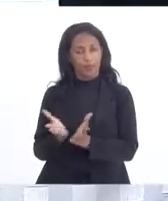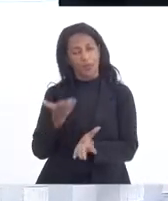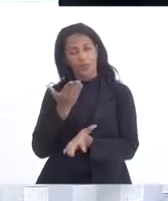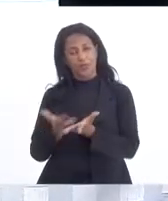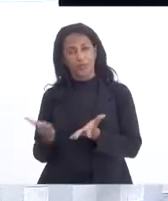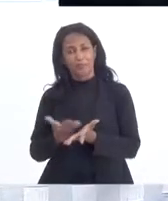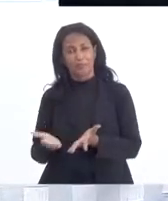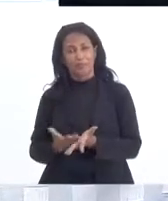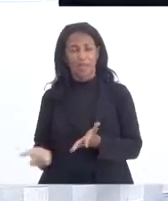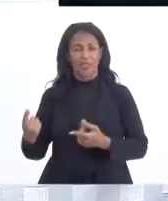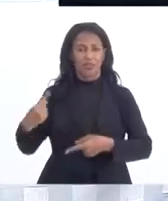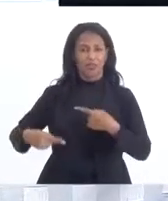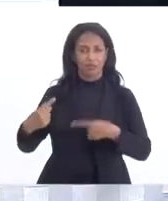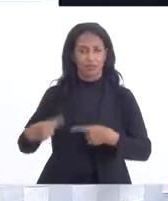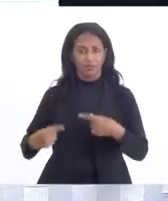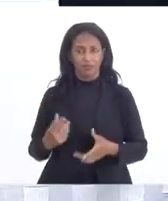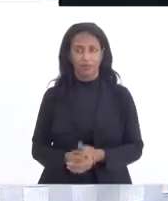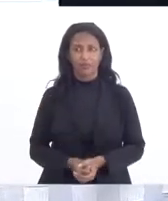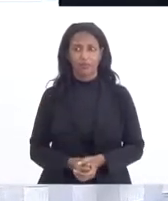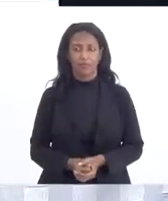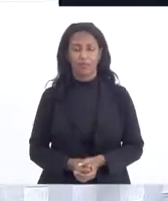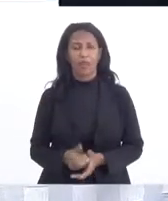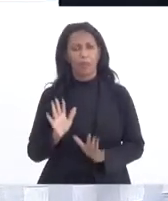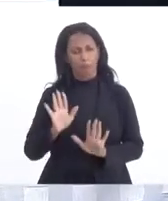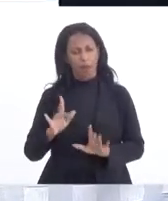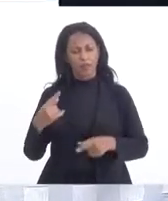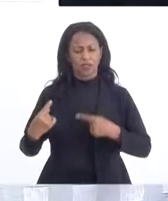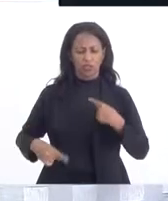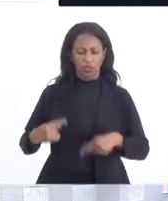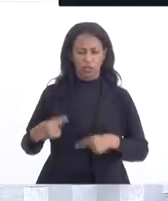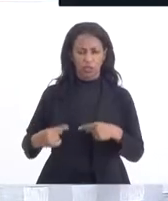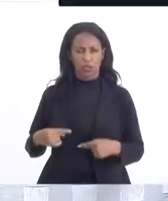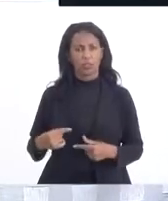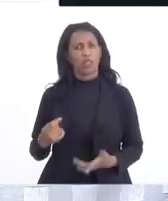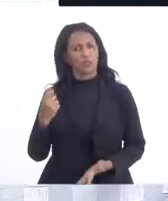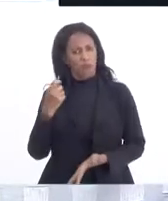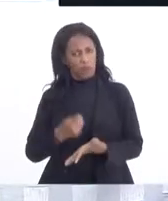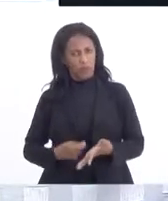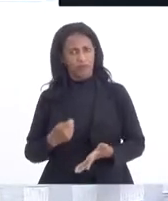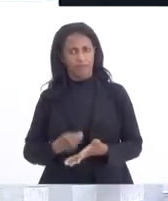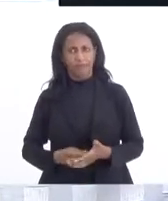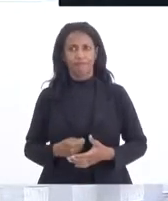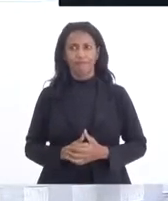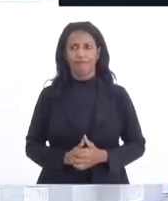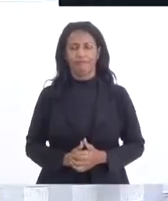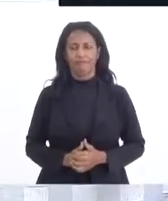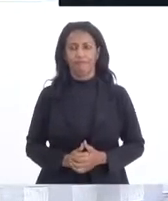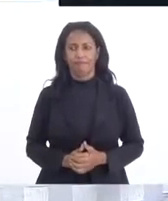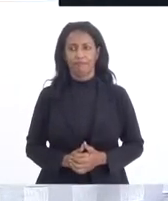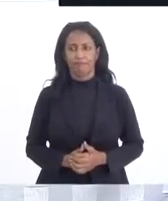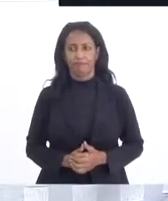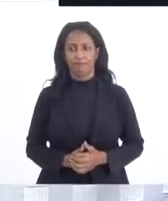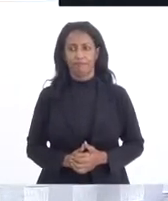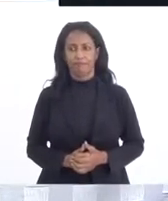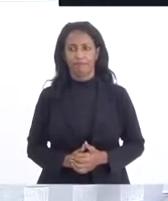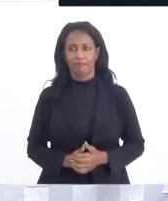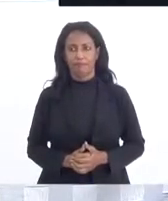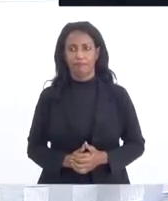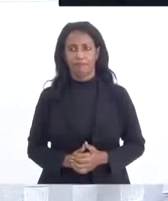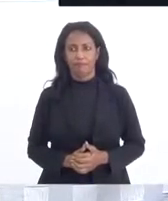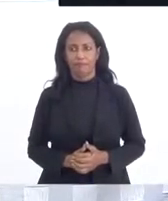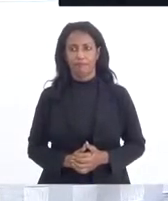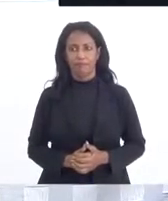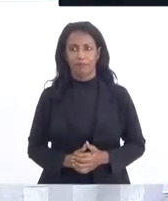perde a competitividade. Mas a gente tem discutido e vamos enfrentar essa questão. Essa, por